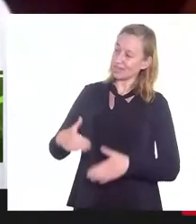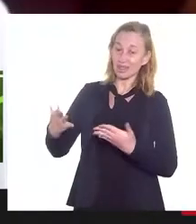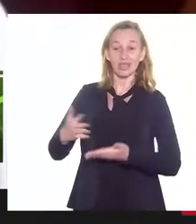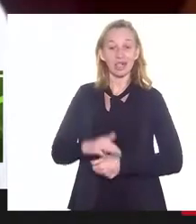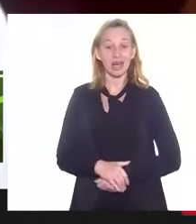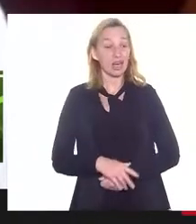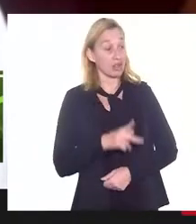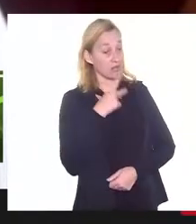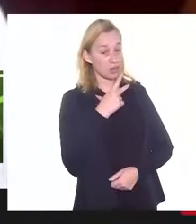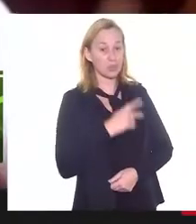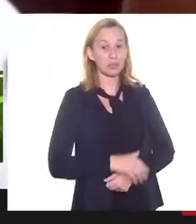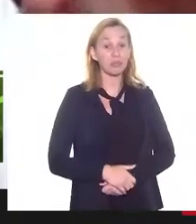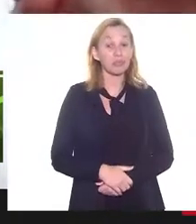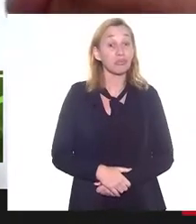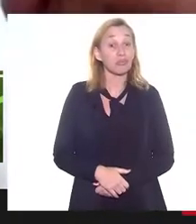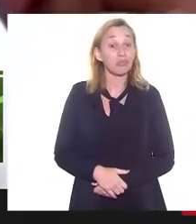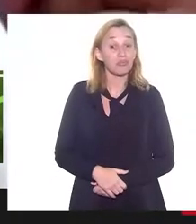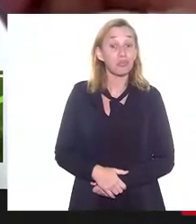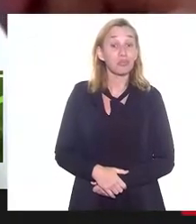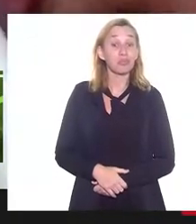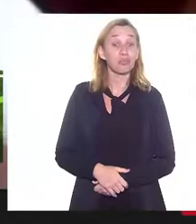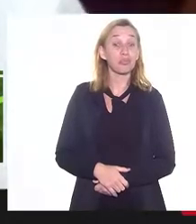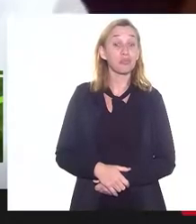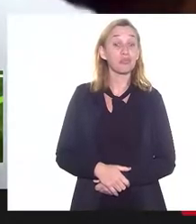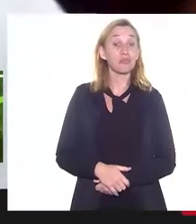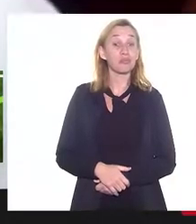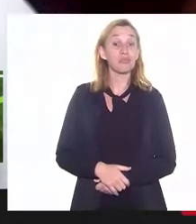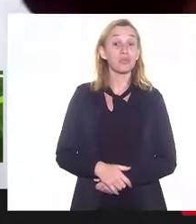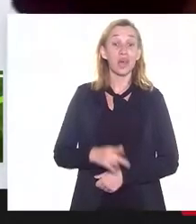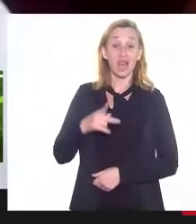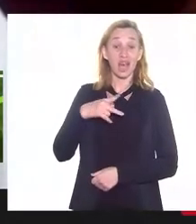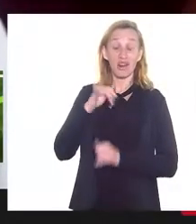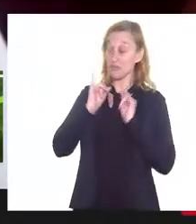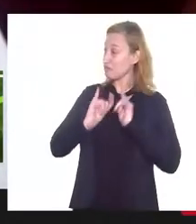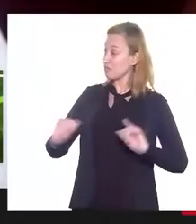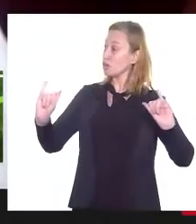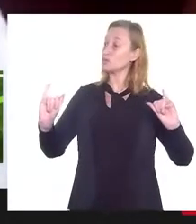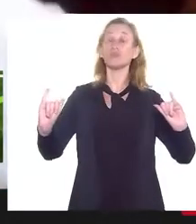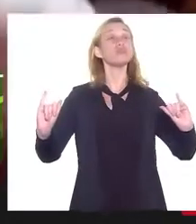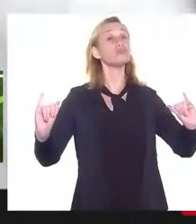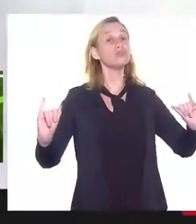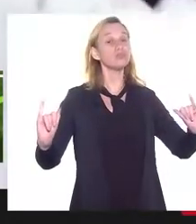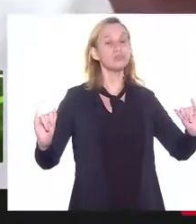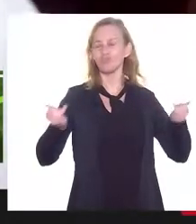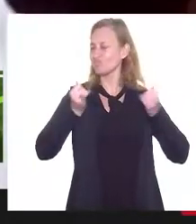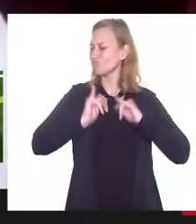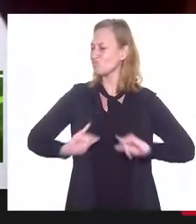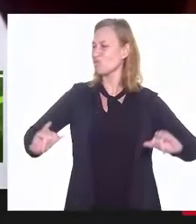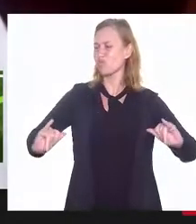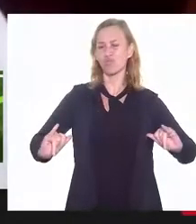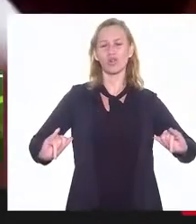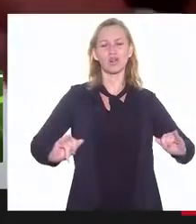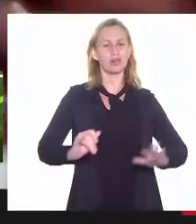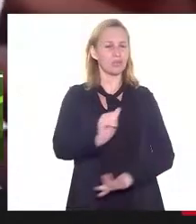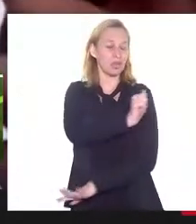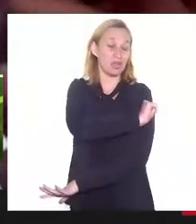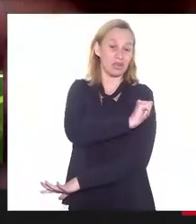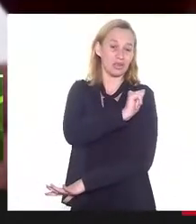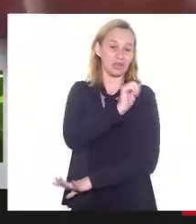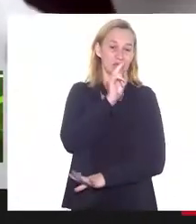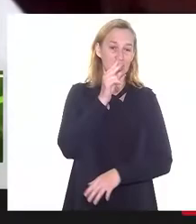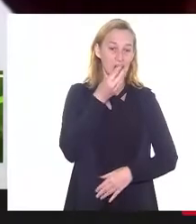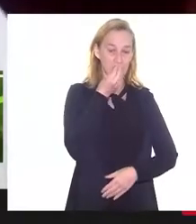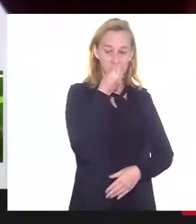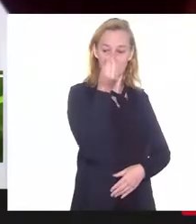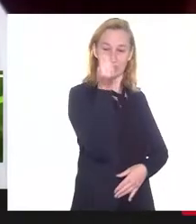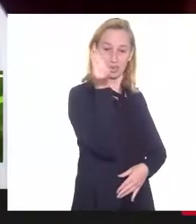mim que... Ela declarou, não para mim, falou para a turma dela, virou as costas para mim